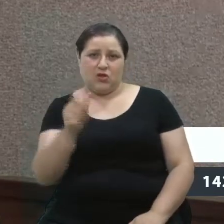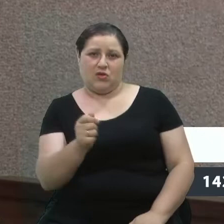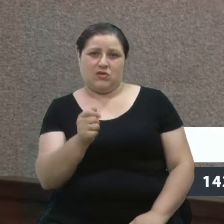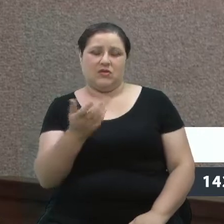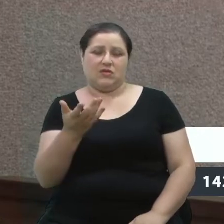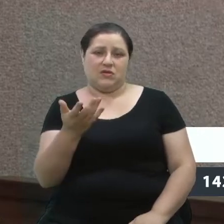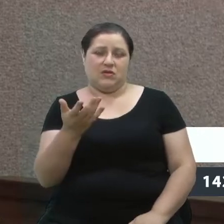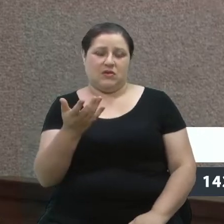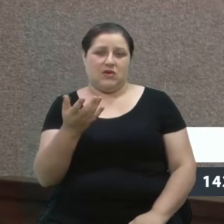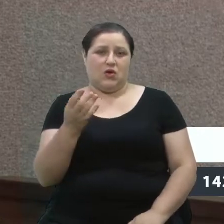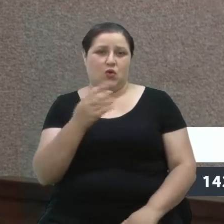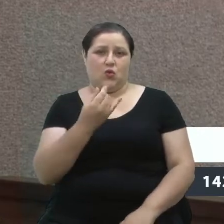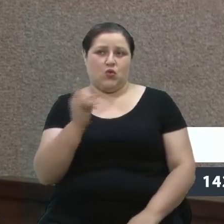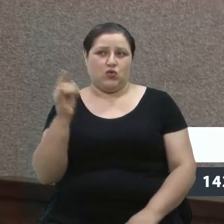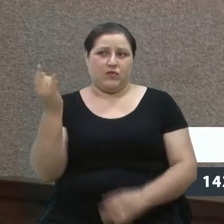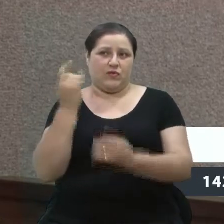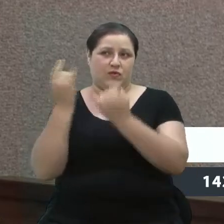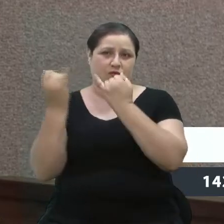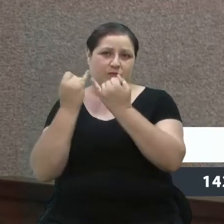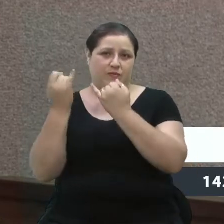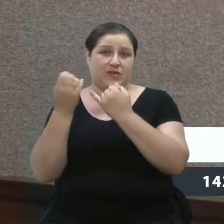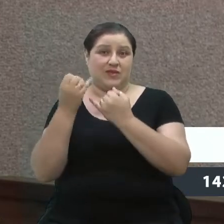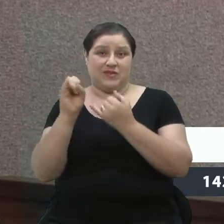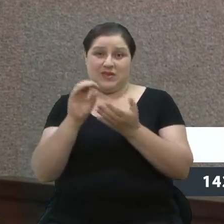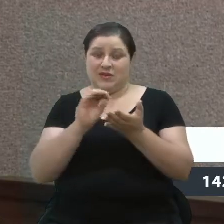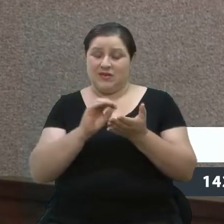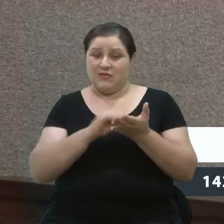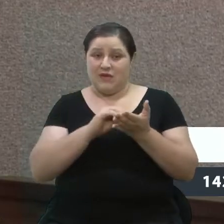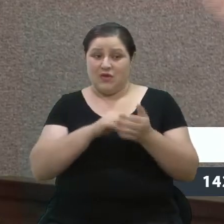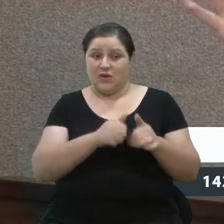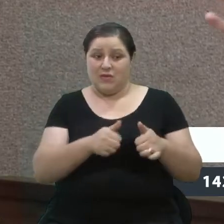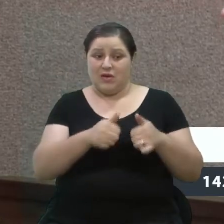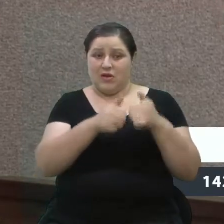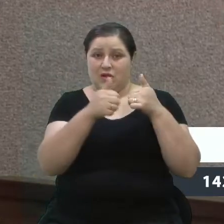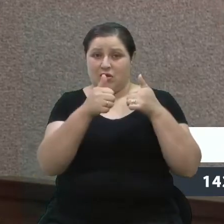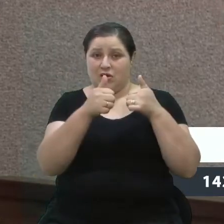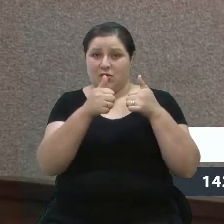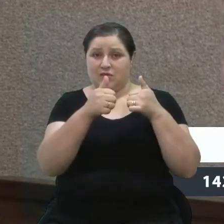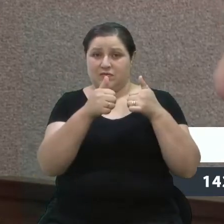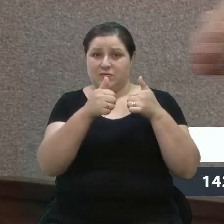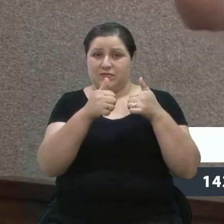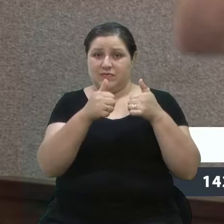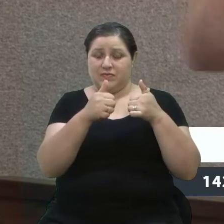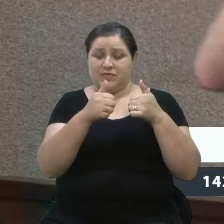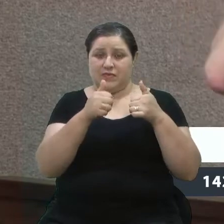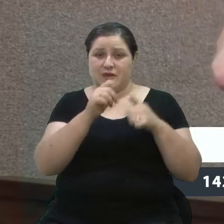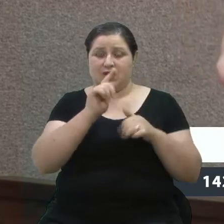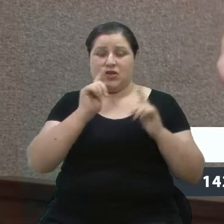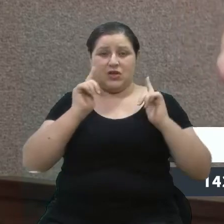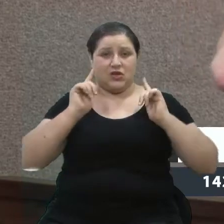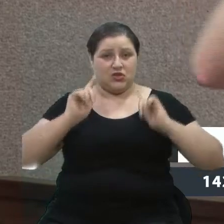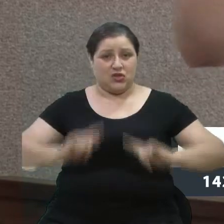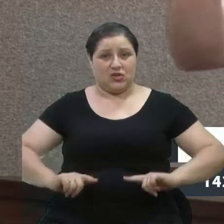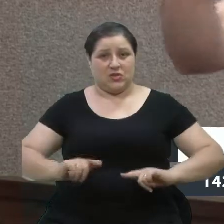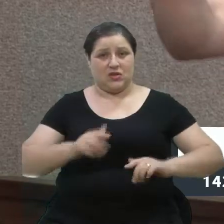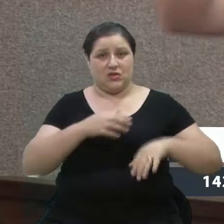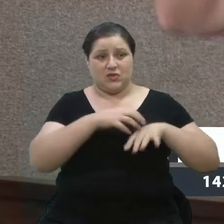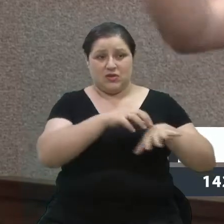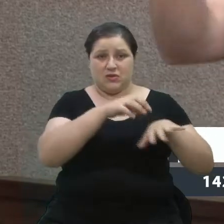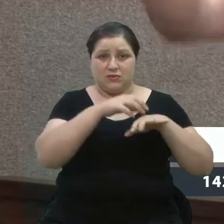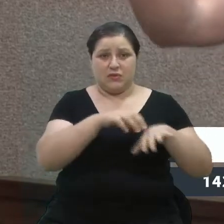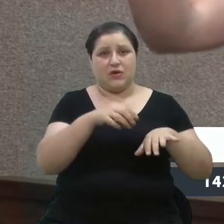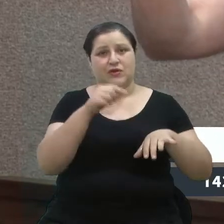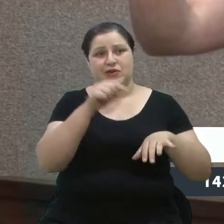fizermos melhora na gestão do transporte, isso aqui será um poço sem fundo. Agora, nós precisamos ser responsáveis, vereador Wes, que